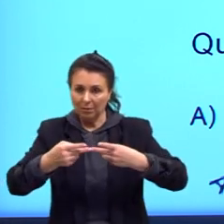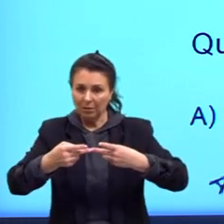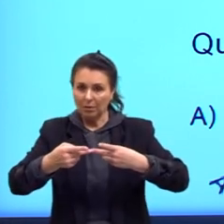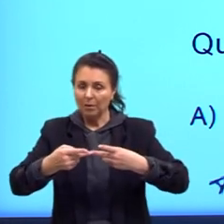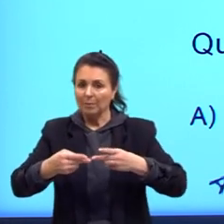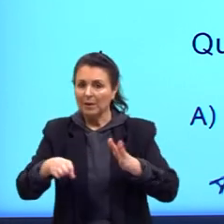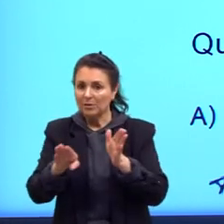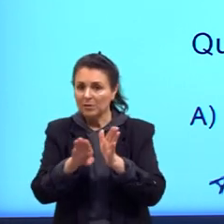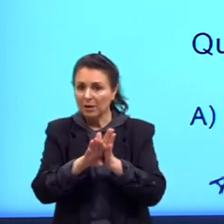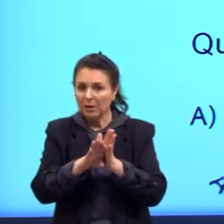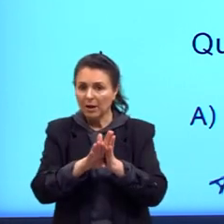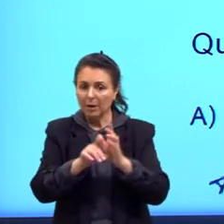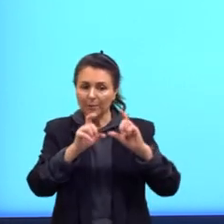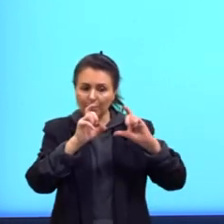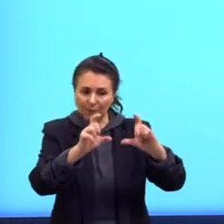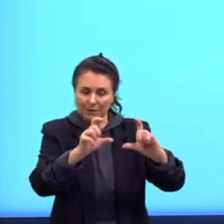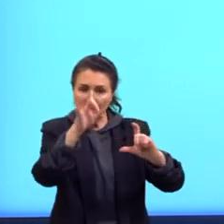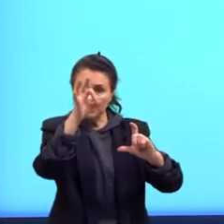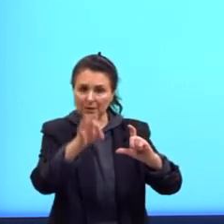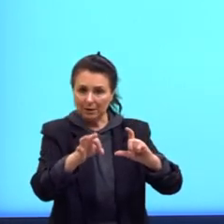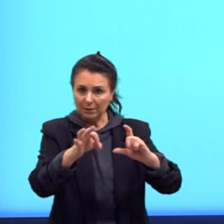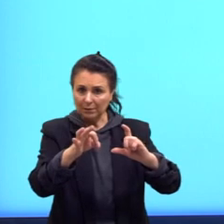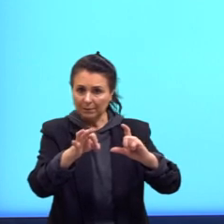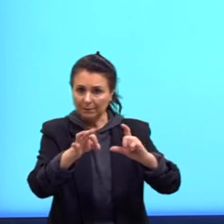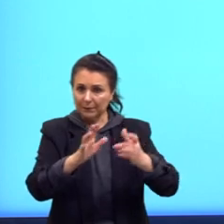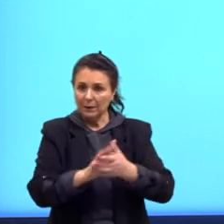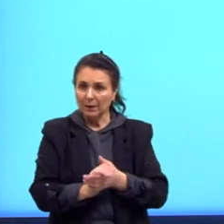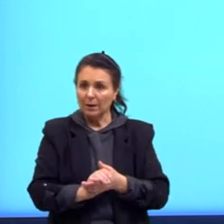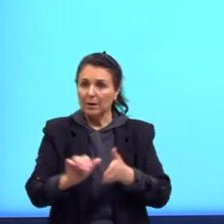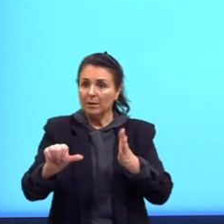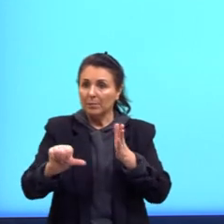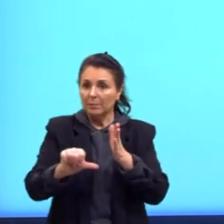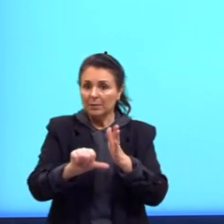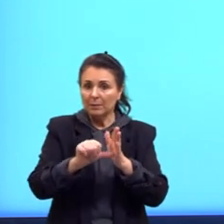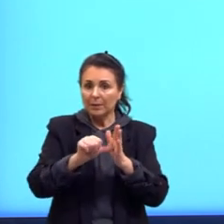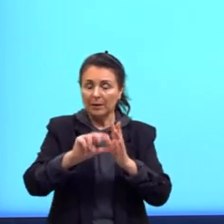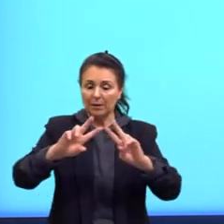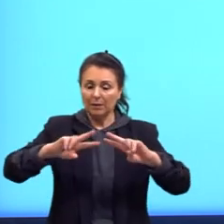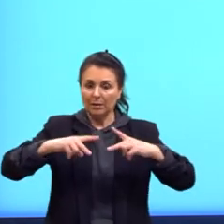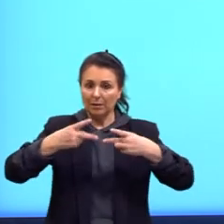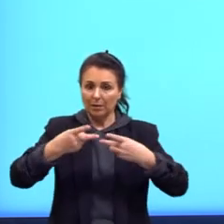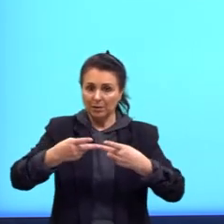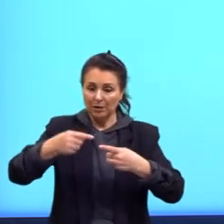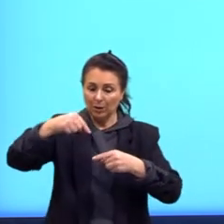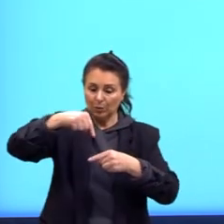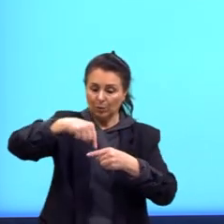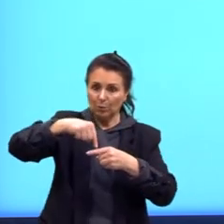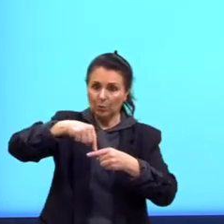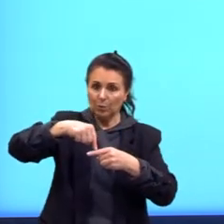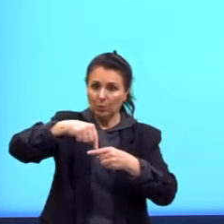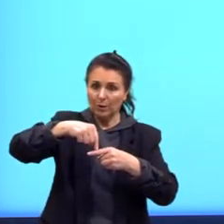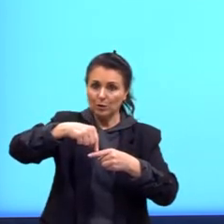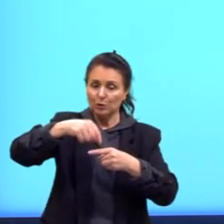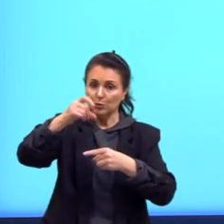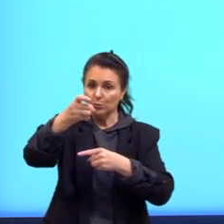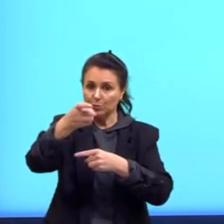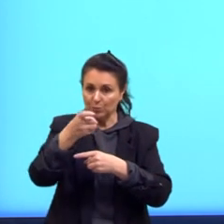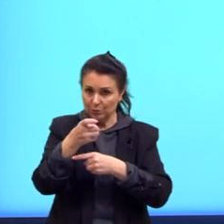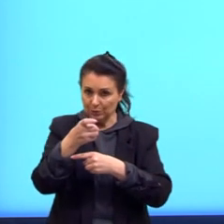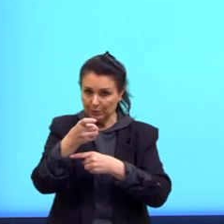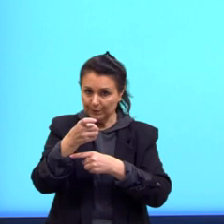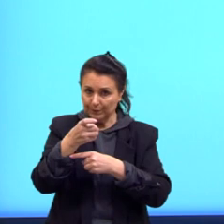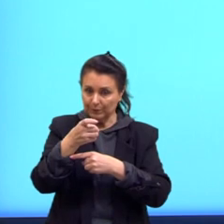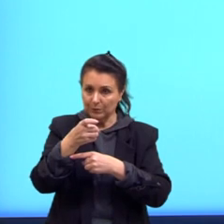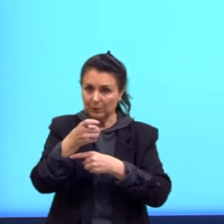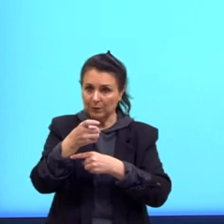chegar na posição final Então temos a primeira a reflexão no eixo X Ou seja é